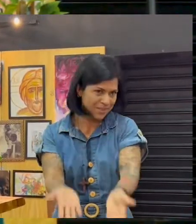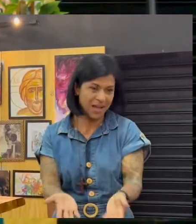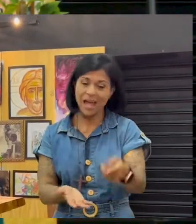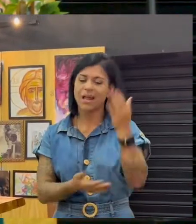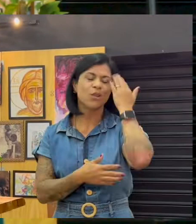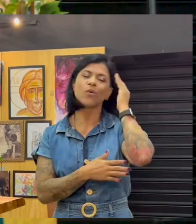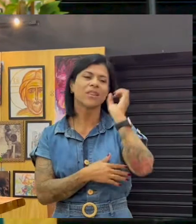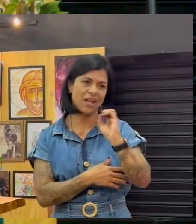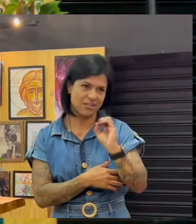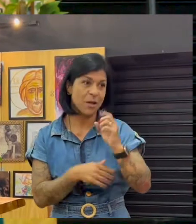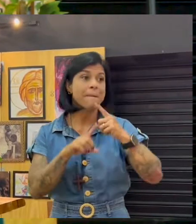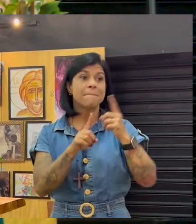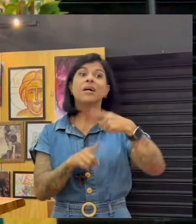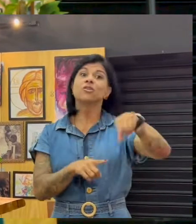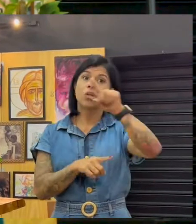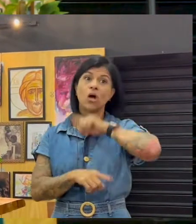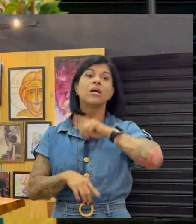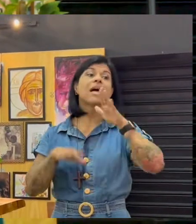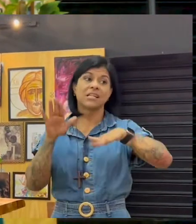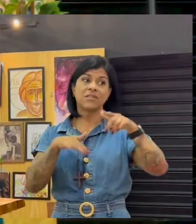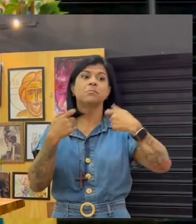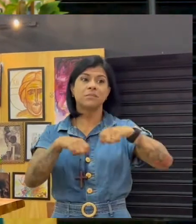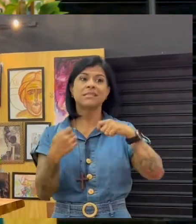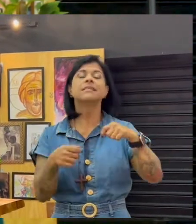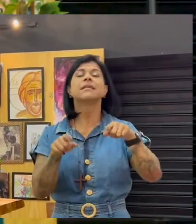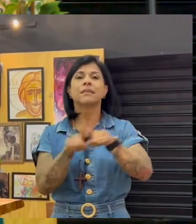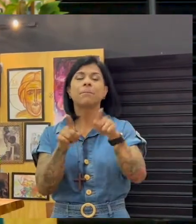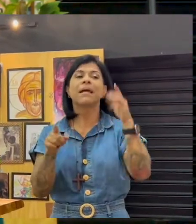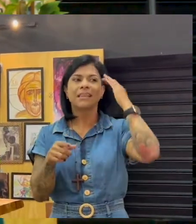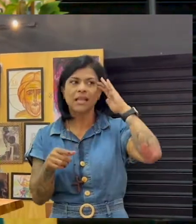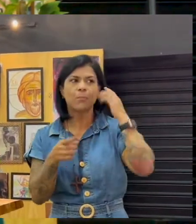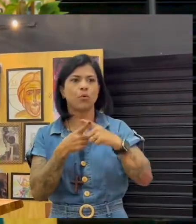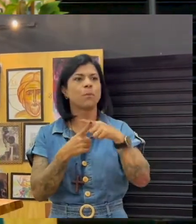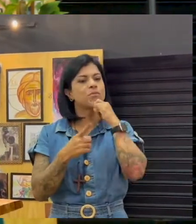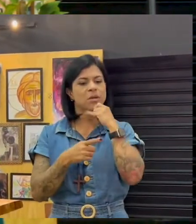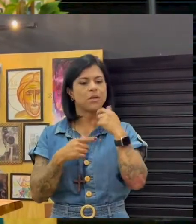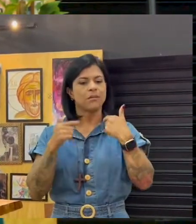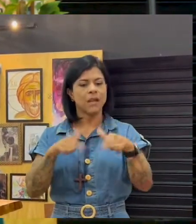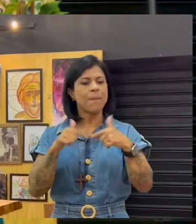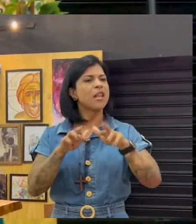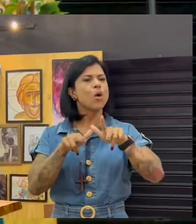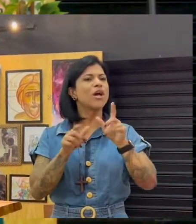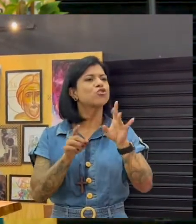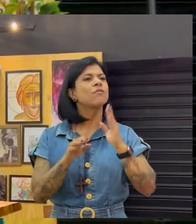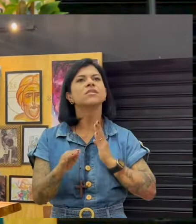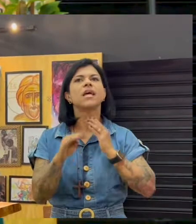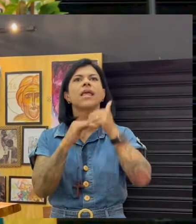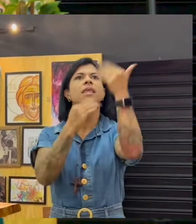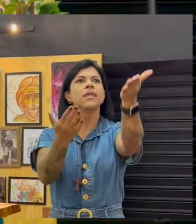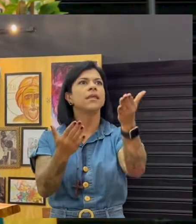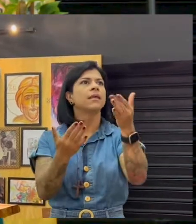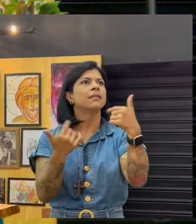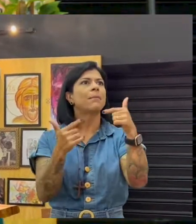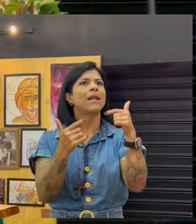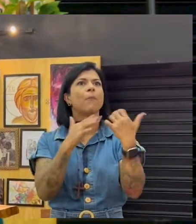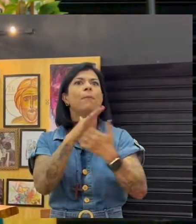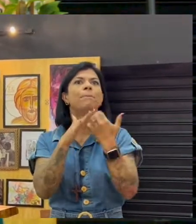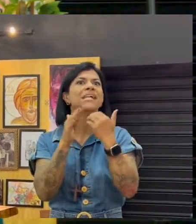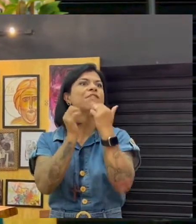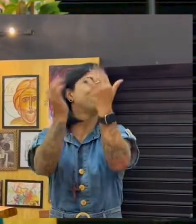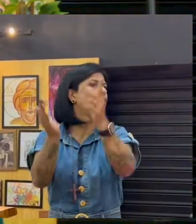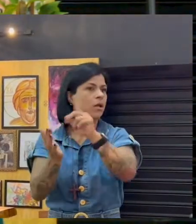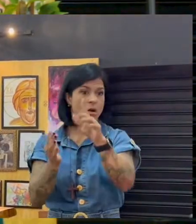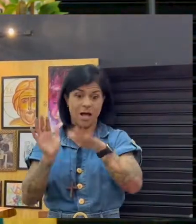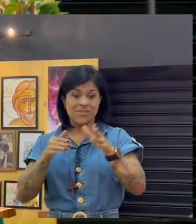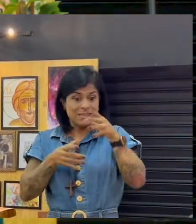cuidar desses filhos? Quem? Me conta. Deus quis que dois homens, um homem e uma mulher, se